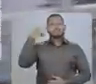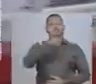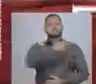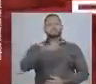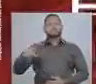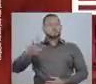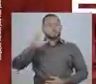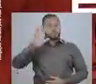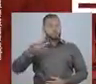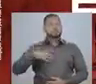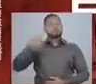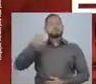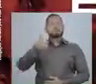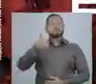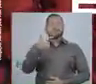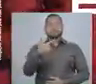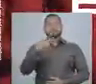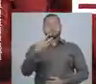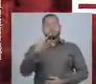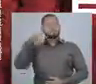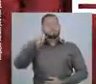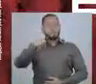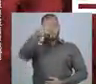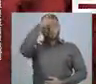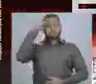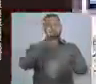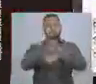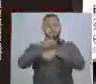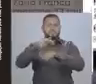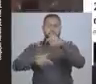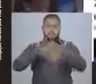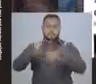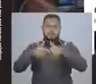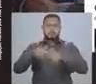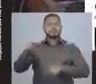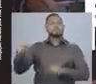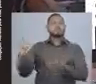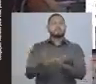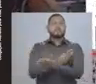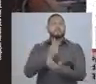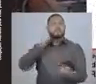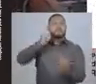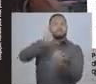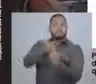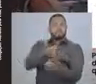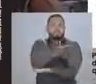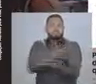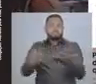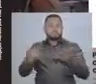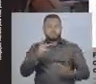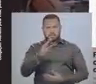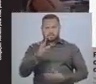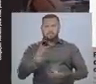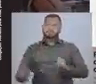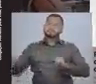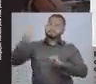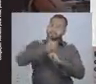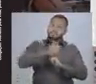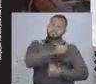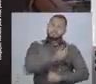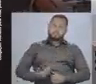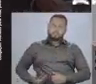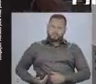o Distrito Industrial tinha 123 mil empregos. Mas eles derrubaram o PT, assumiram os